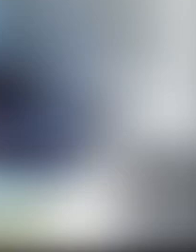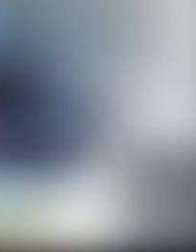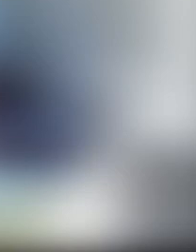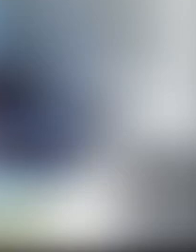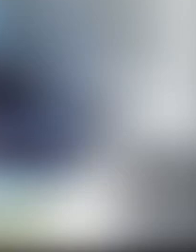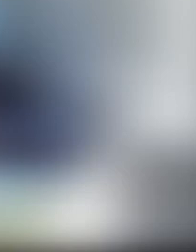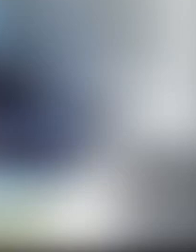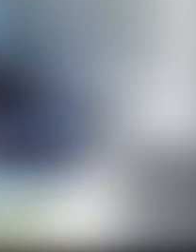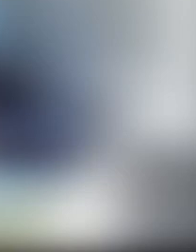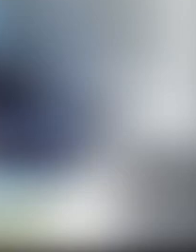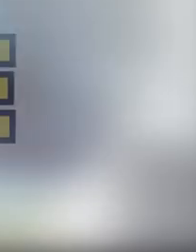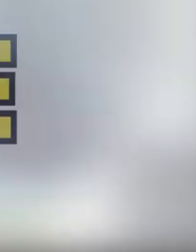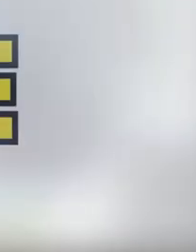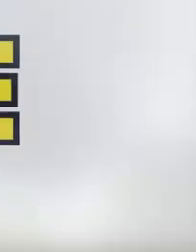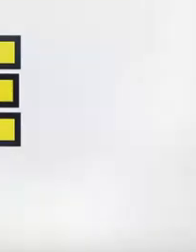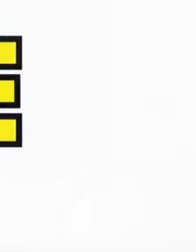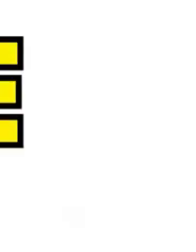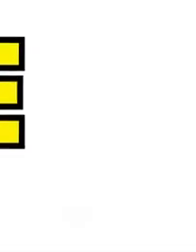Tchau.